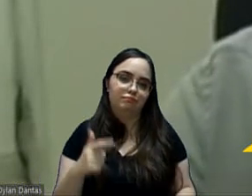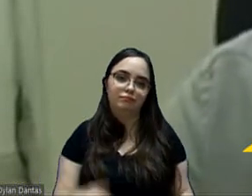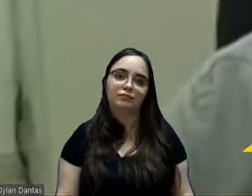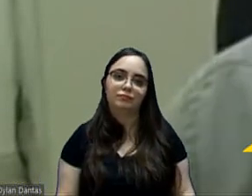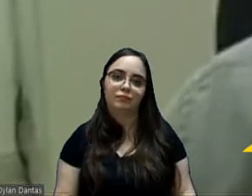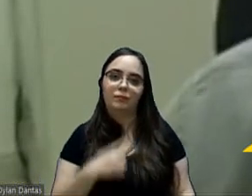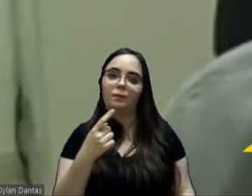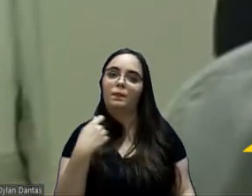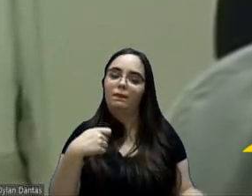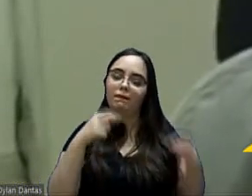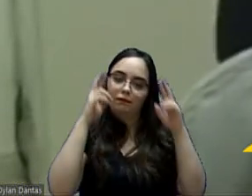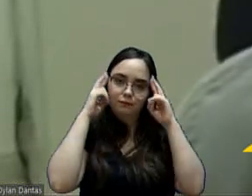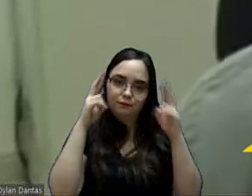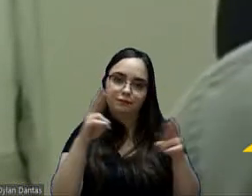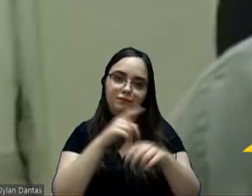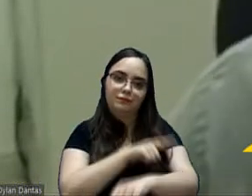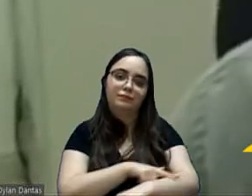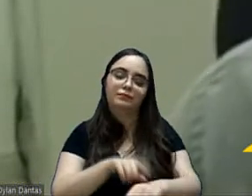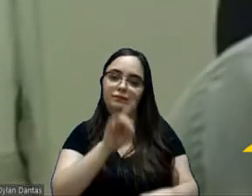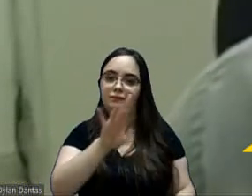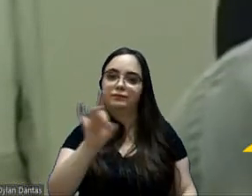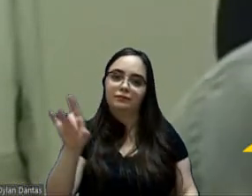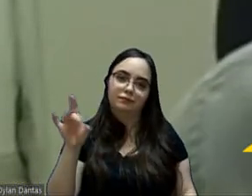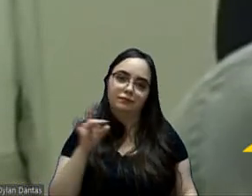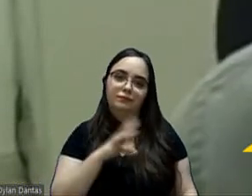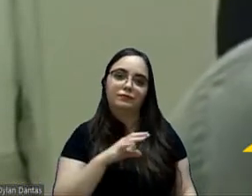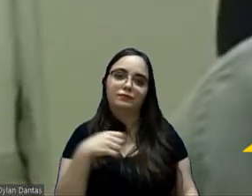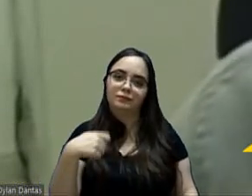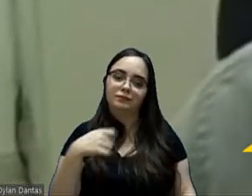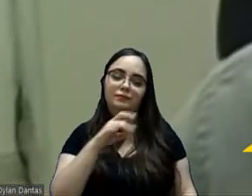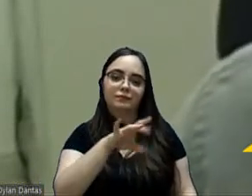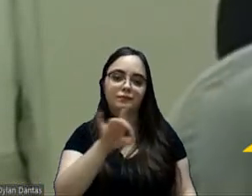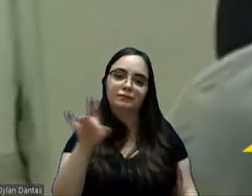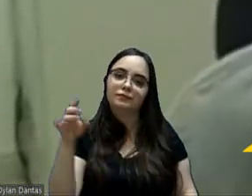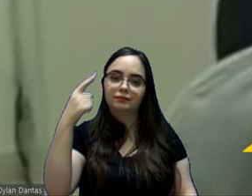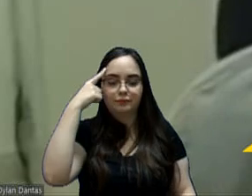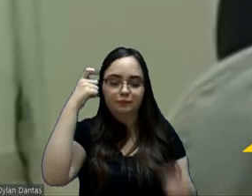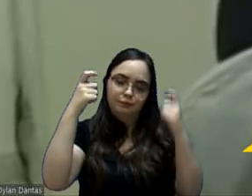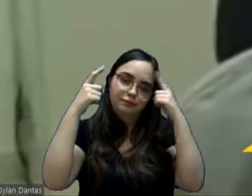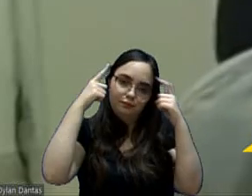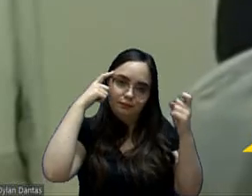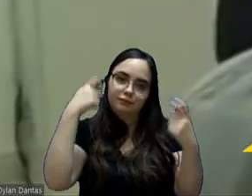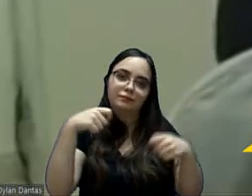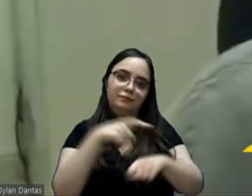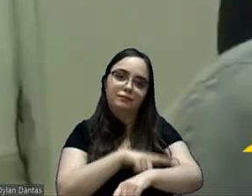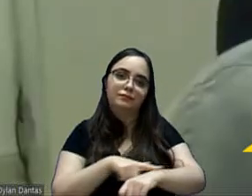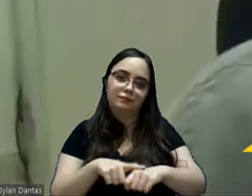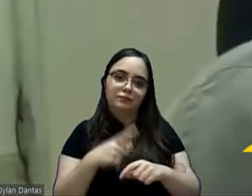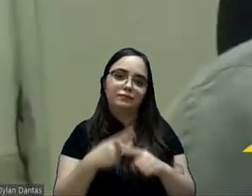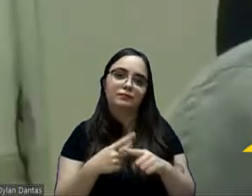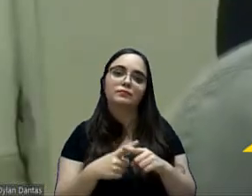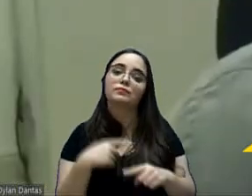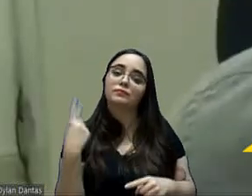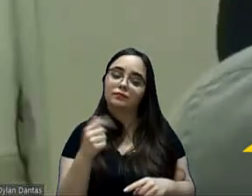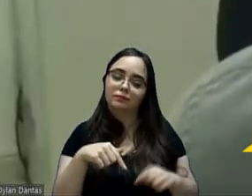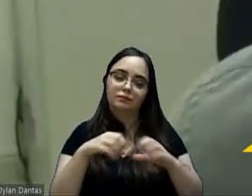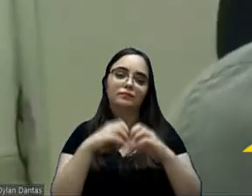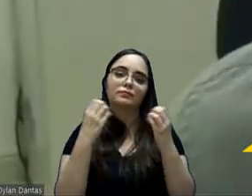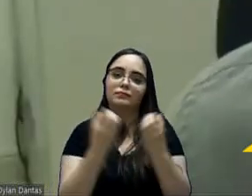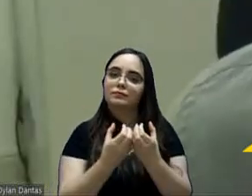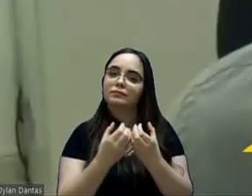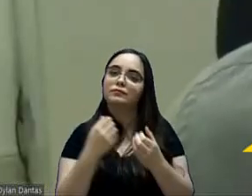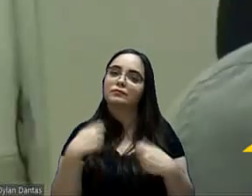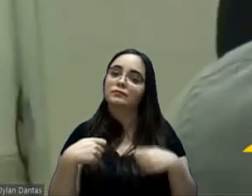respeitando a fala de cada um aqui, né? Muitos pontos a considerar de cada um deles. Isso é importante porque é o que nós estamos fazendo aqui na Câmara. Nós